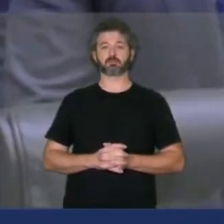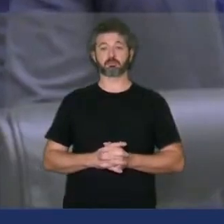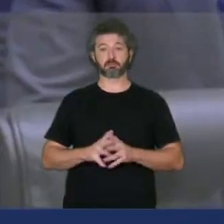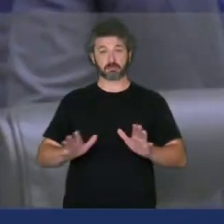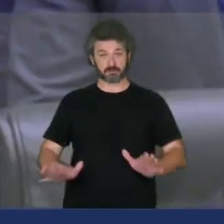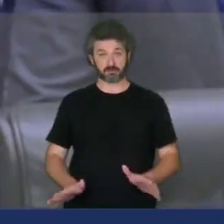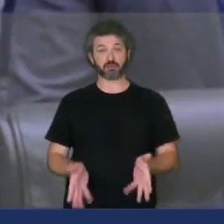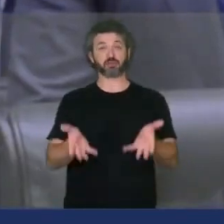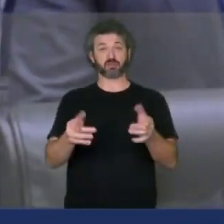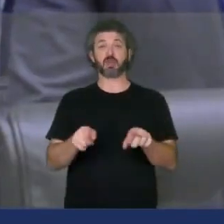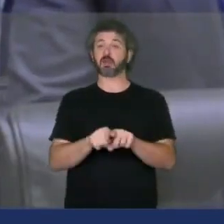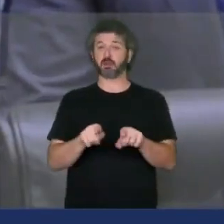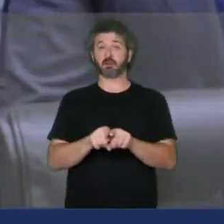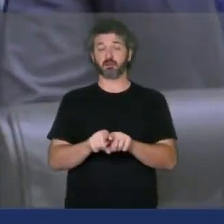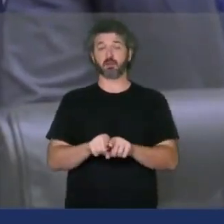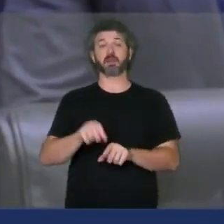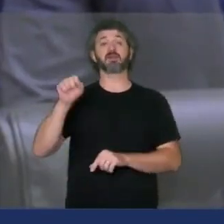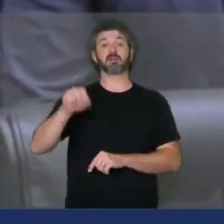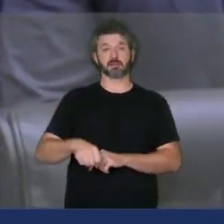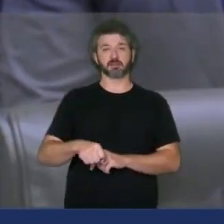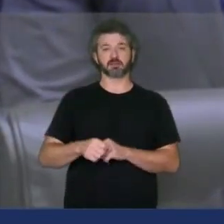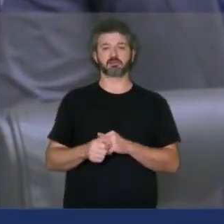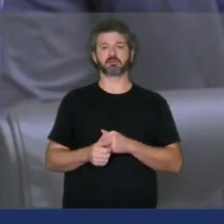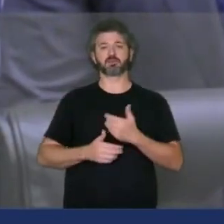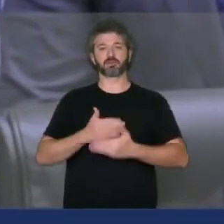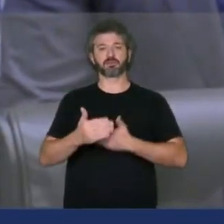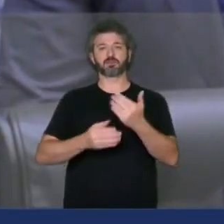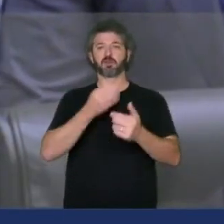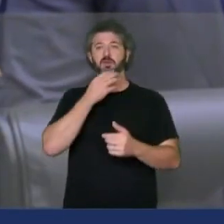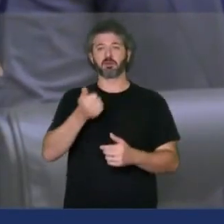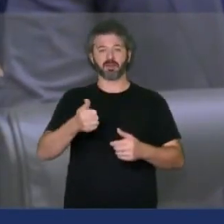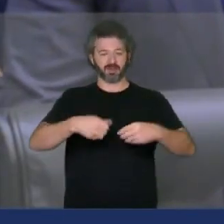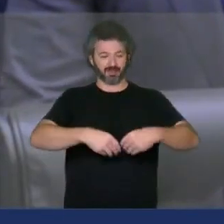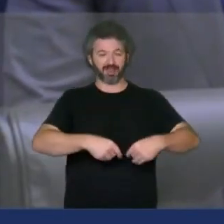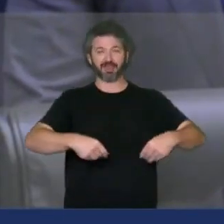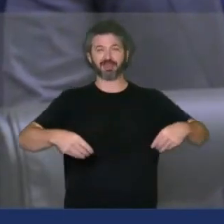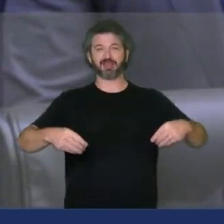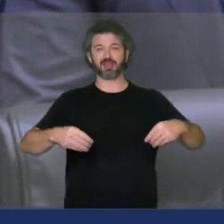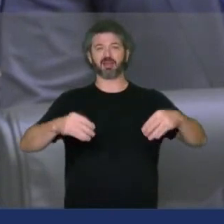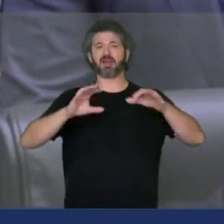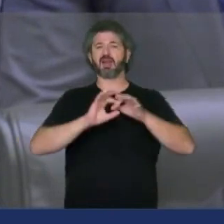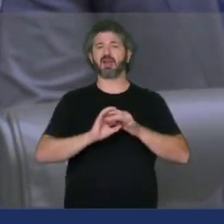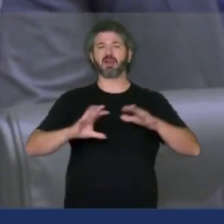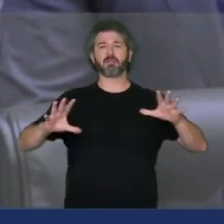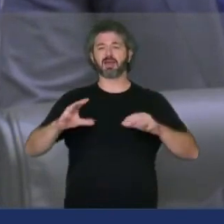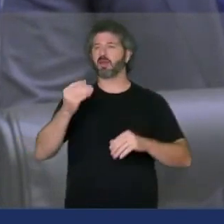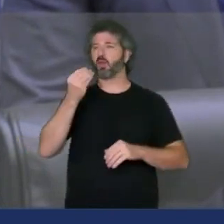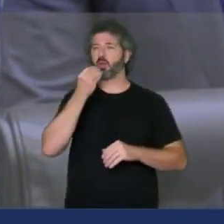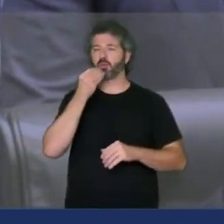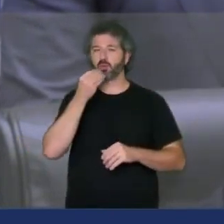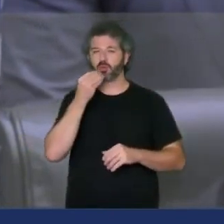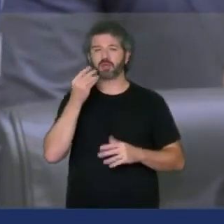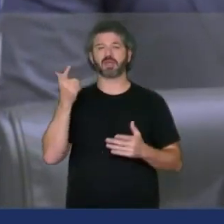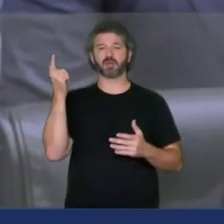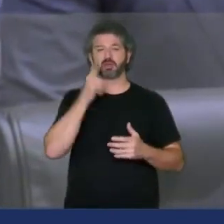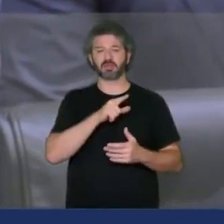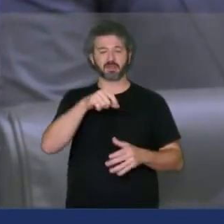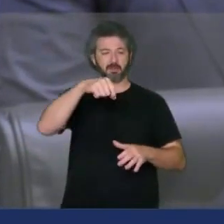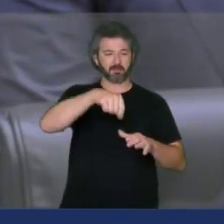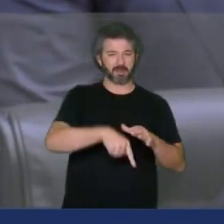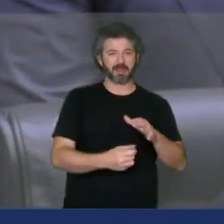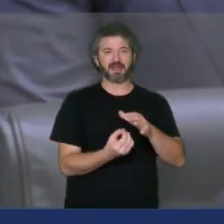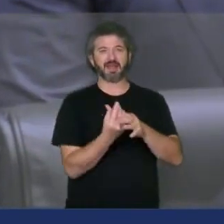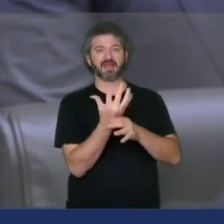incentivaremos sim a prosperidade na terra liberdade e oportunidade de criar plantar e